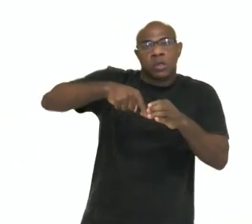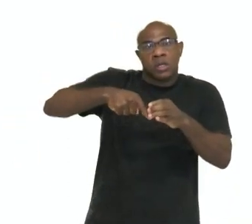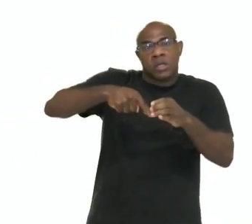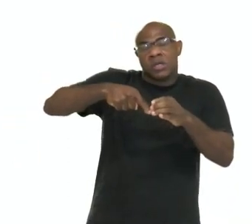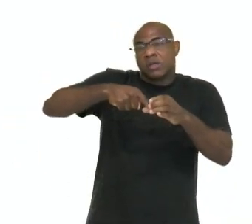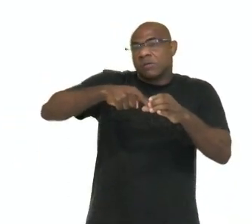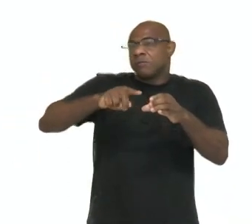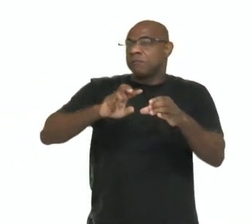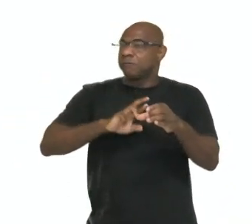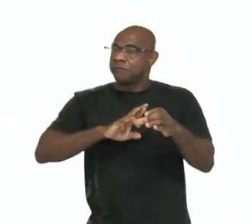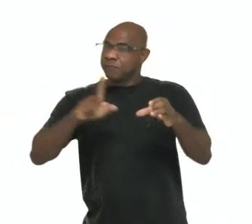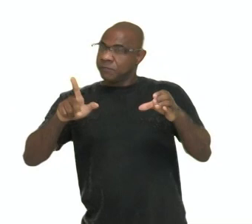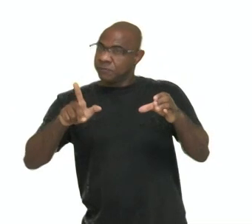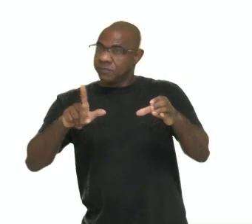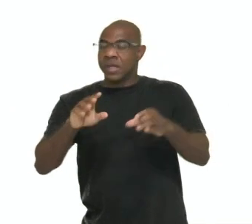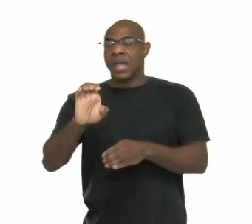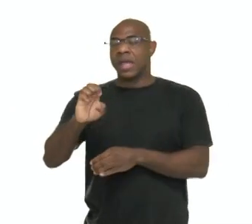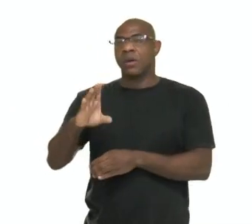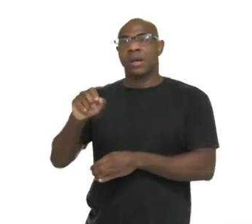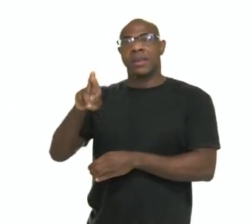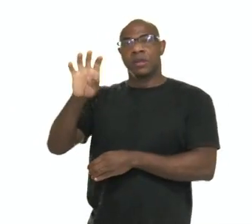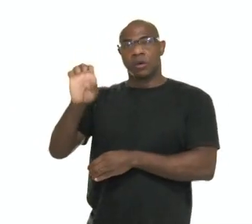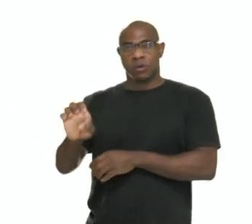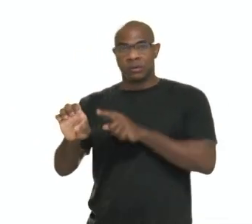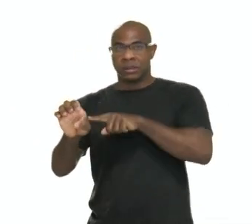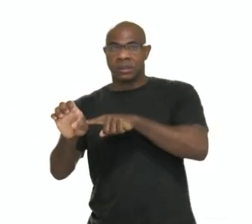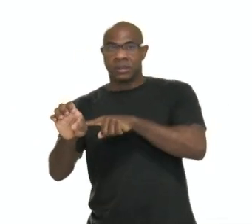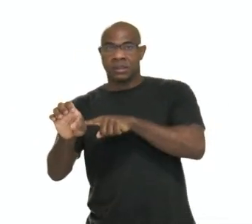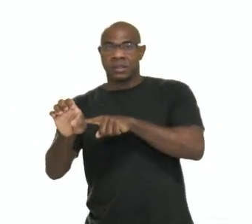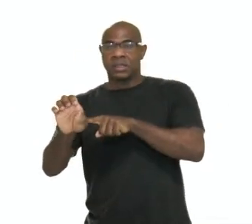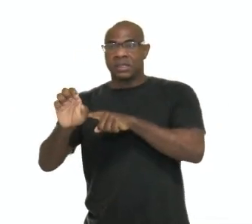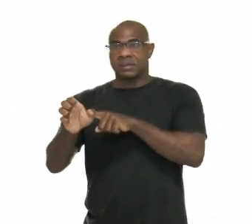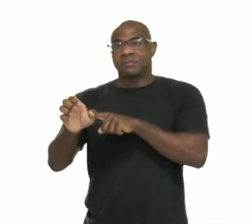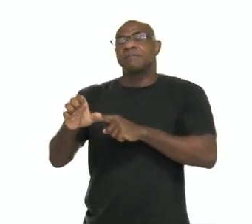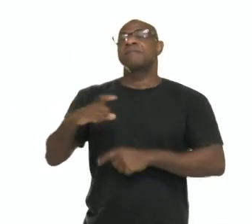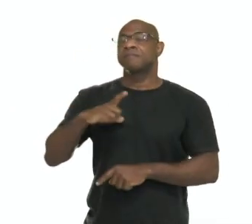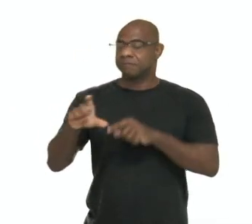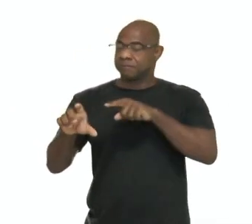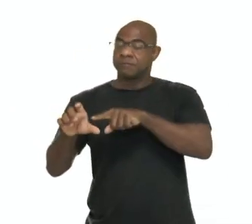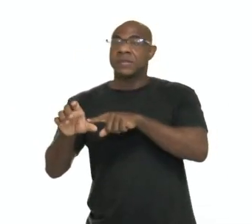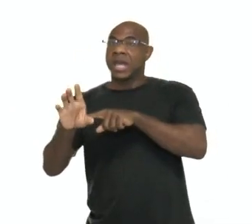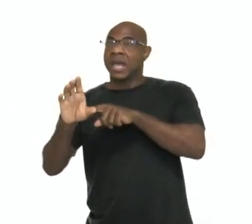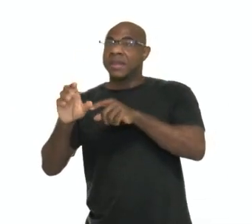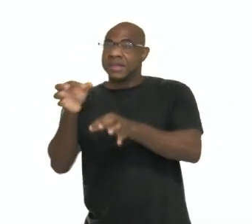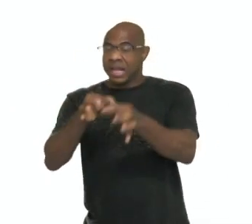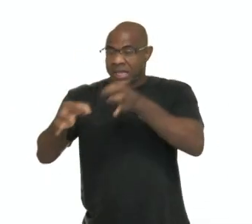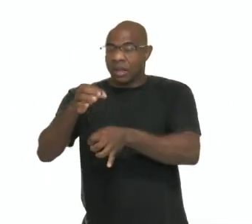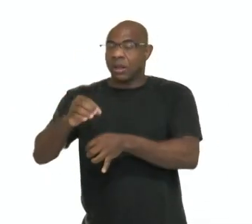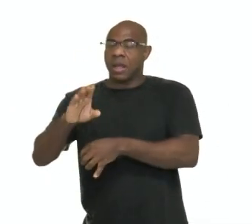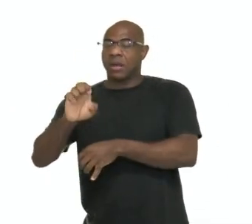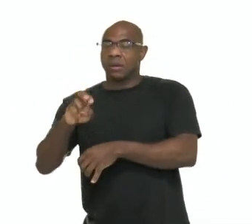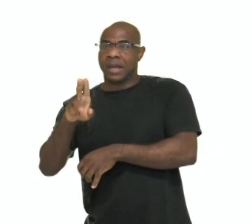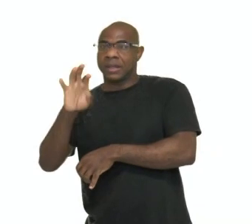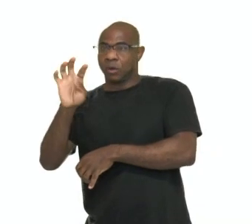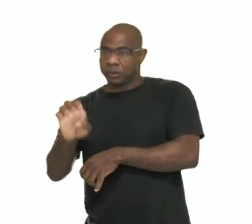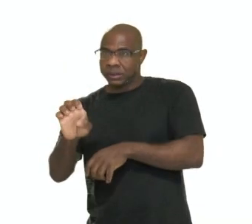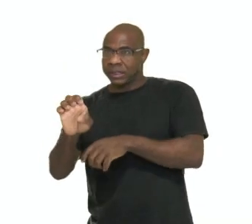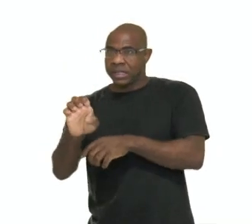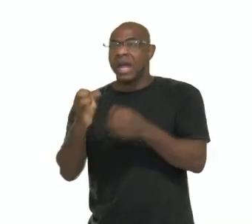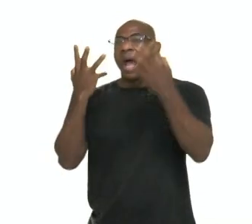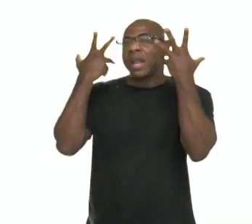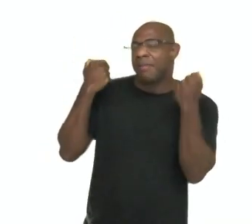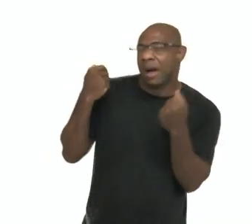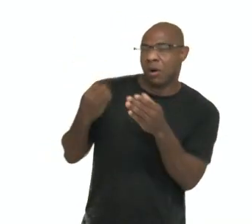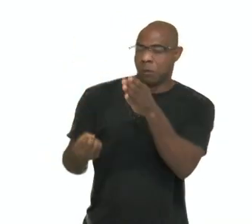células eucariontes. Então, nas células eucariontes, tanto animal quanto